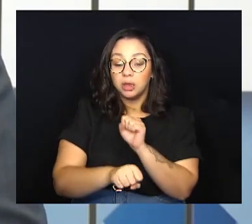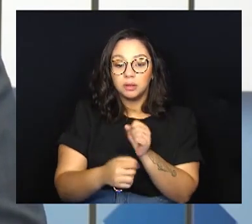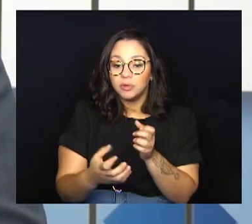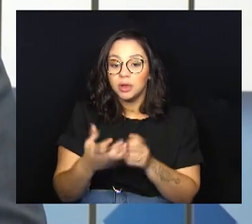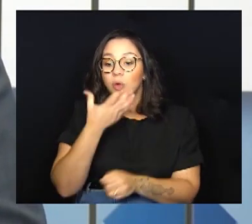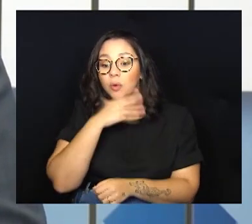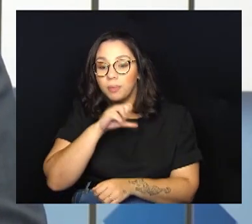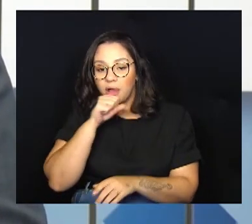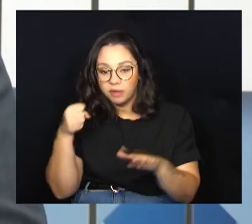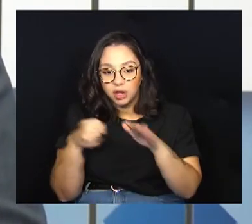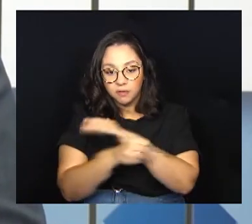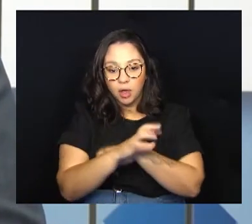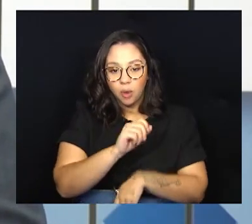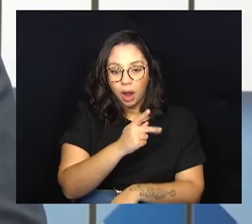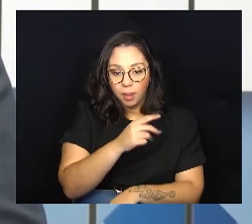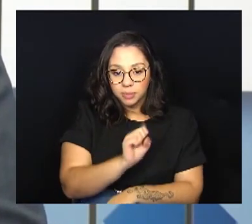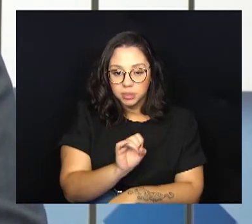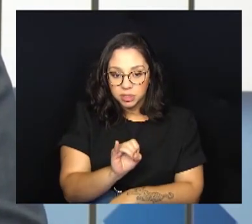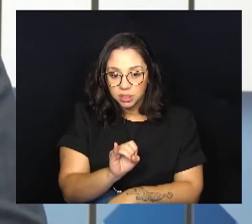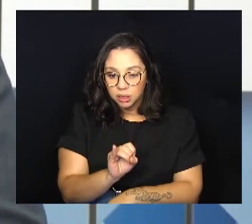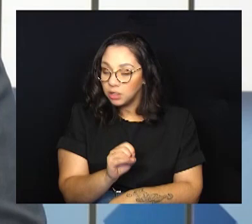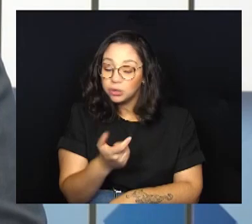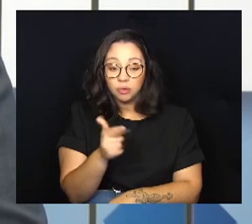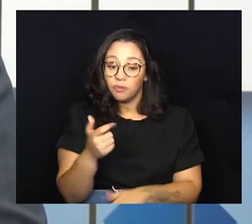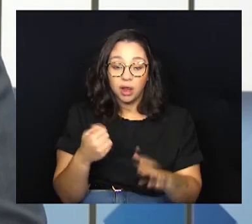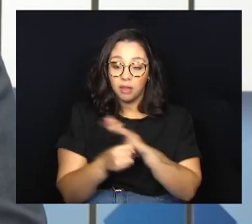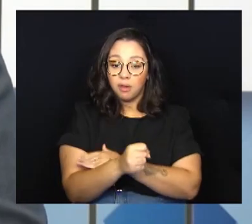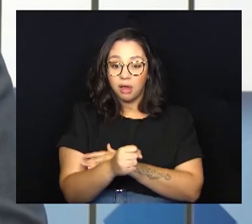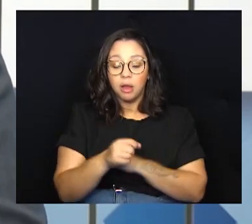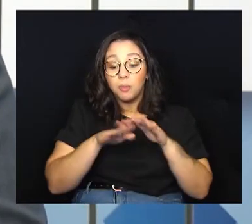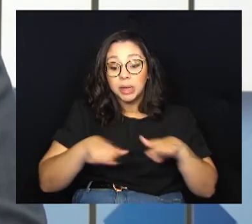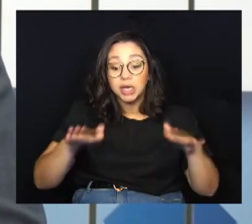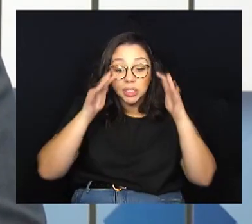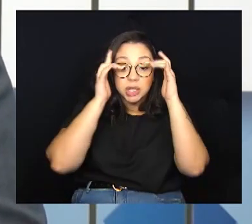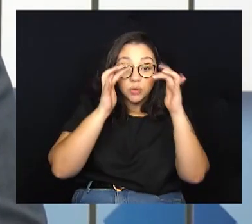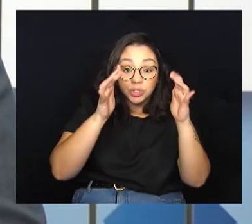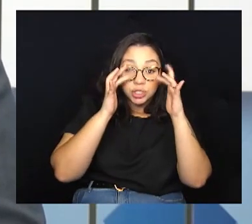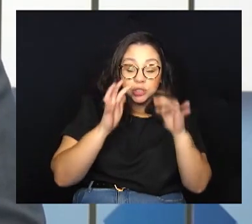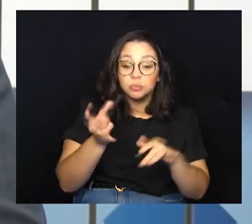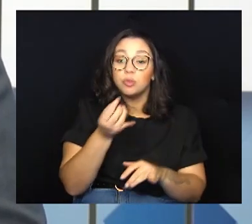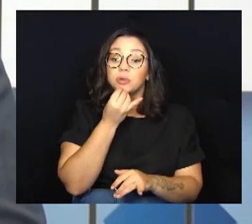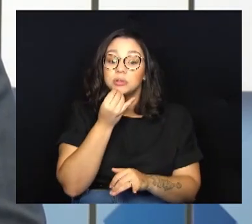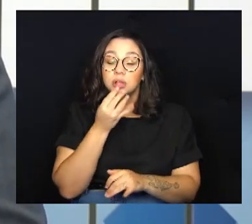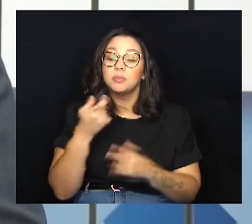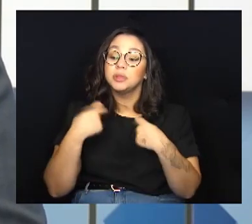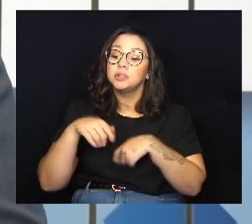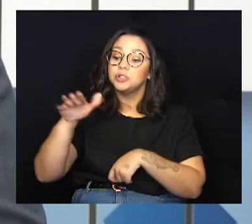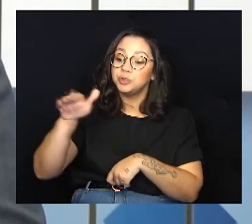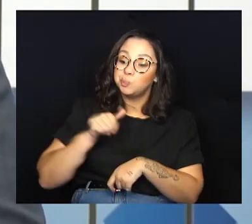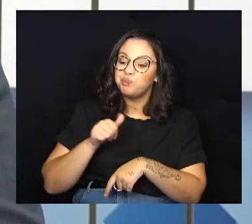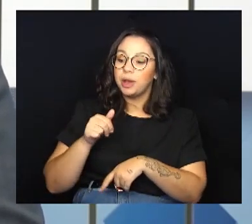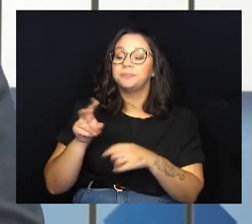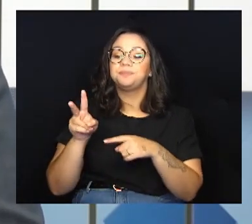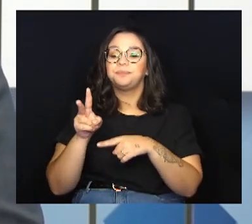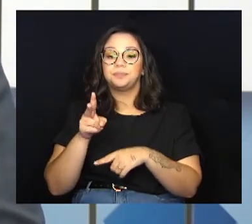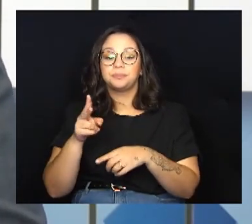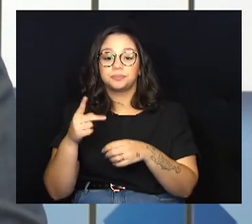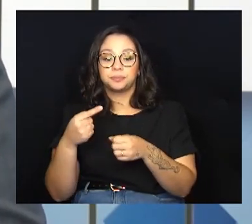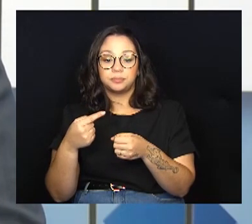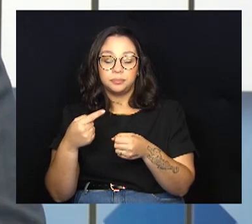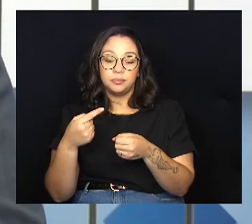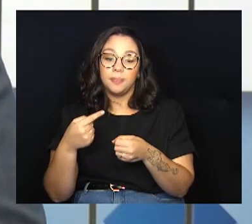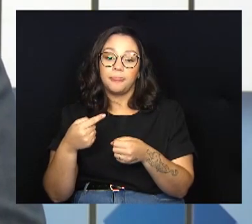secretarias, saúde, trabalho e renda, educação, segurança. Eu não vejo isso acontecer. Eu vejo entrega de